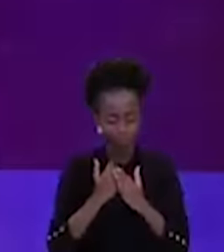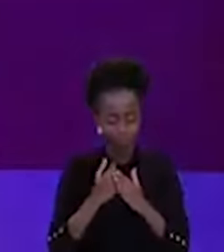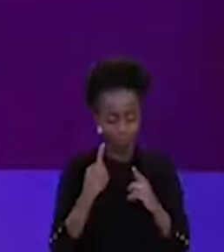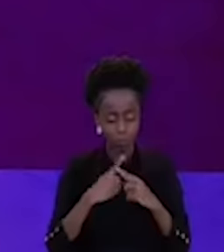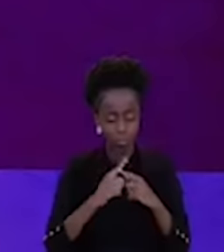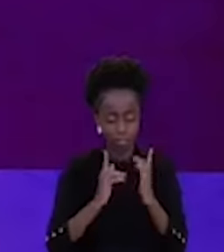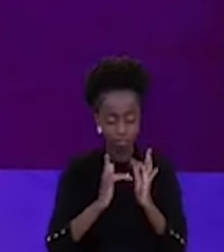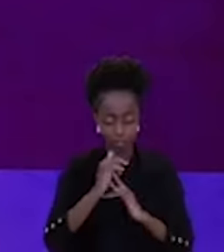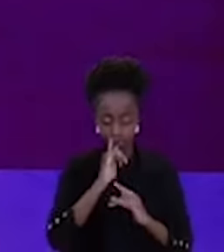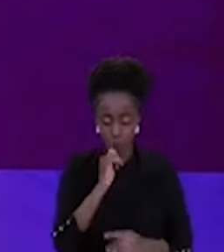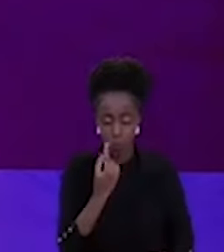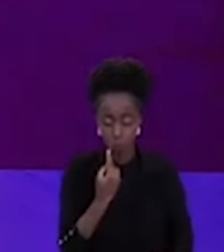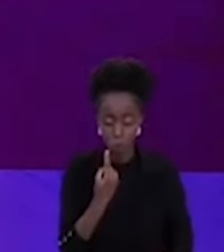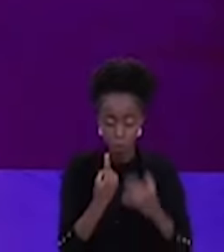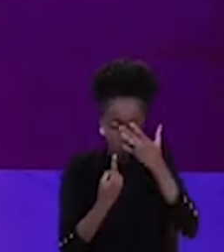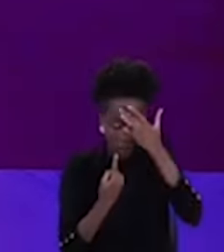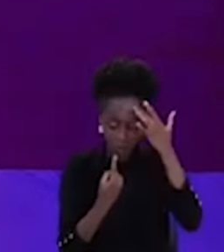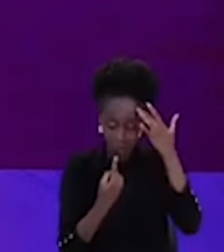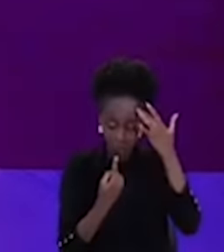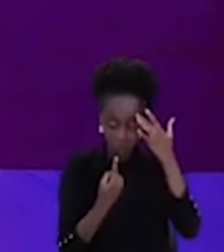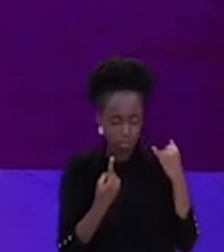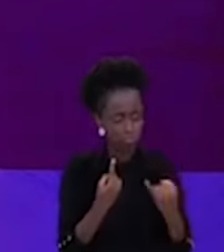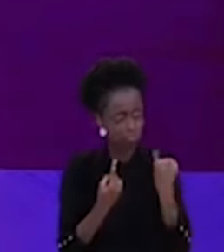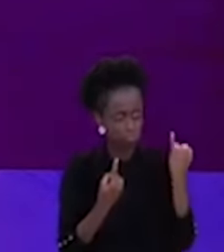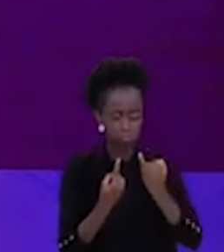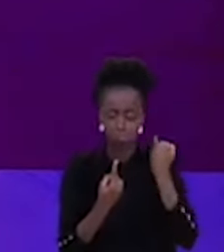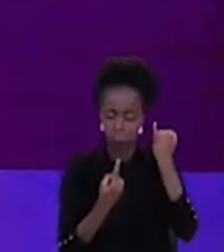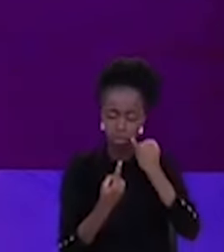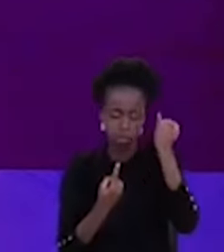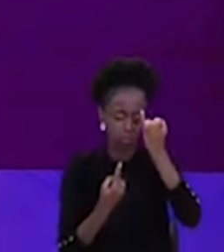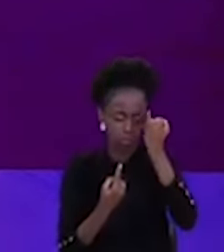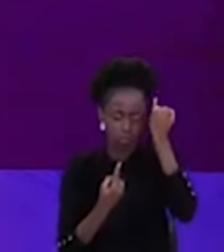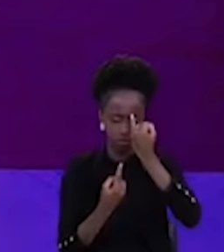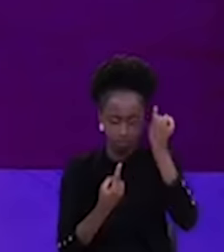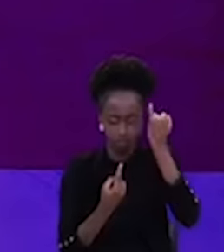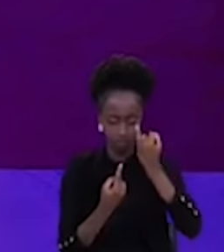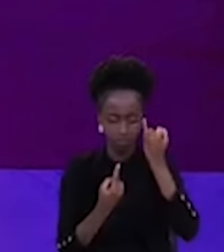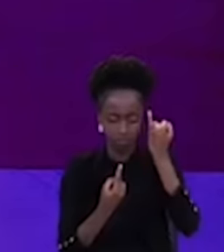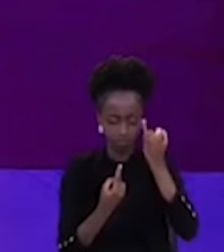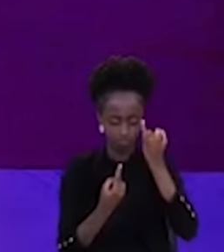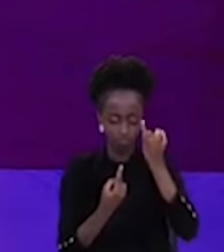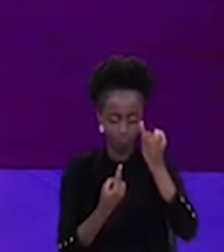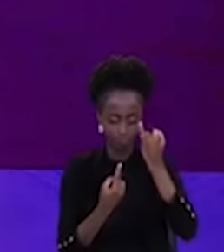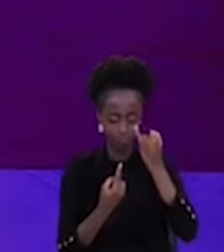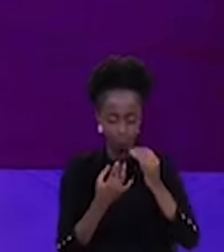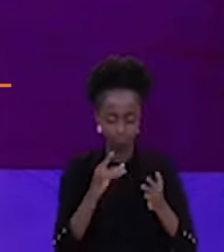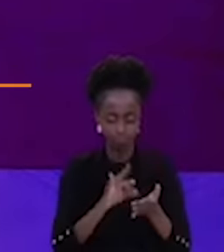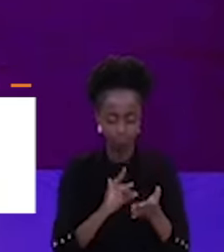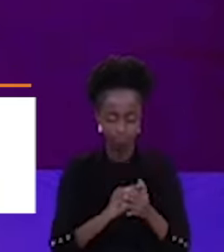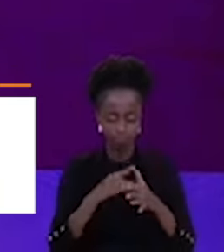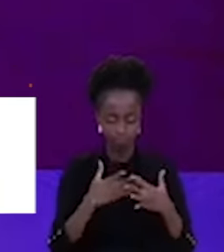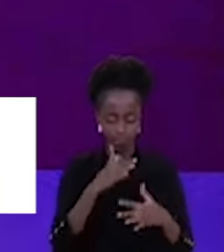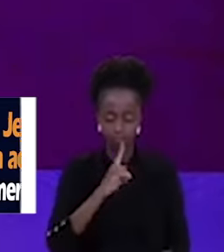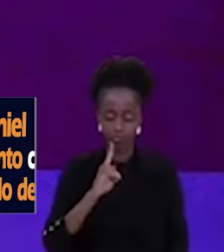uma única alma, vale mais que todo mundo, vale mais que o mundo inteiro. Oh,